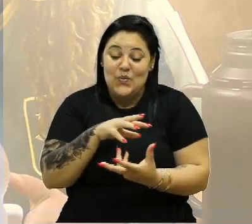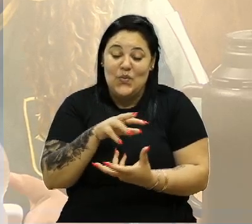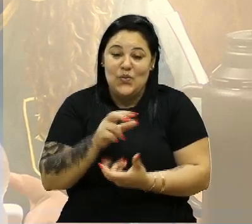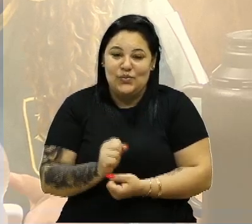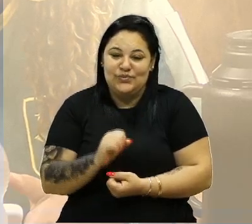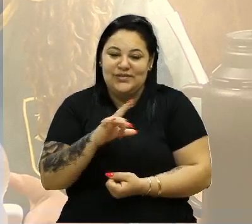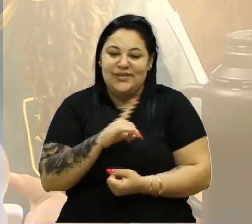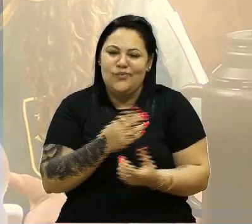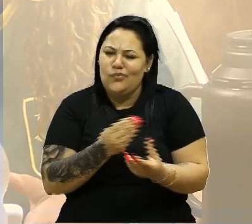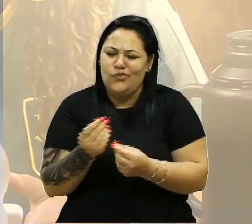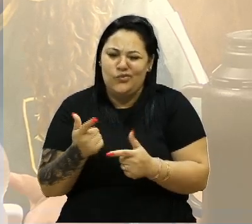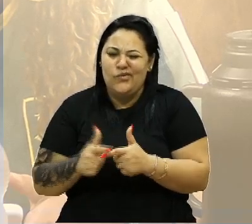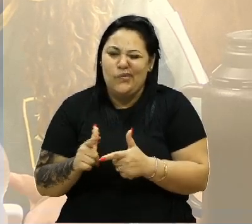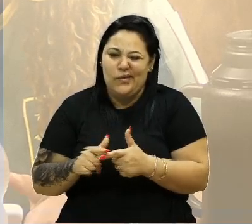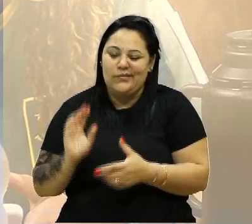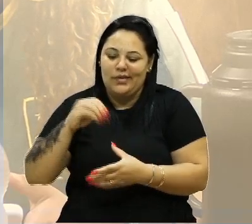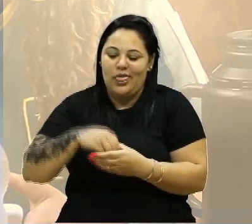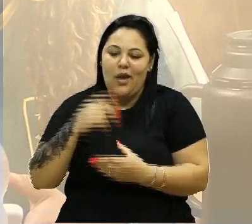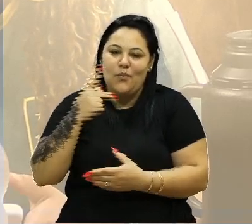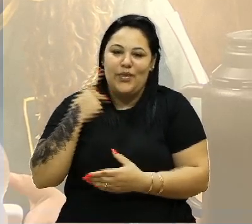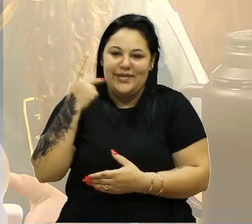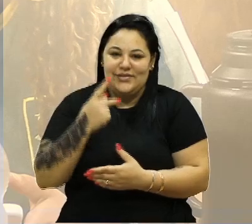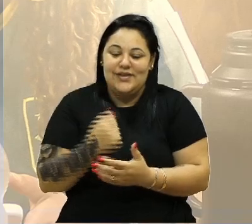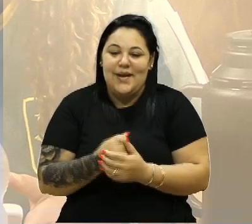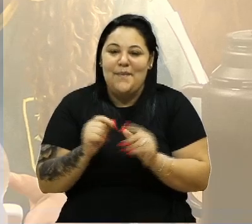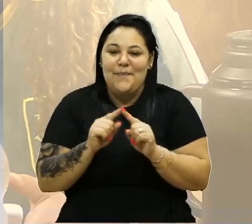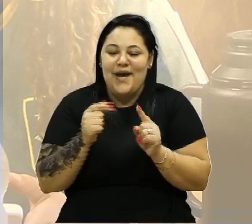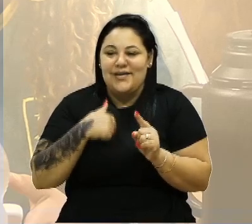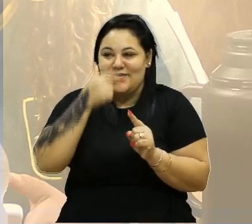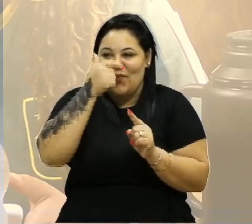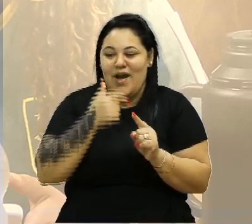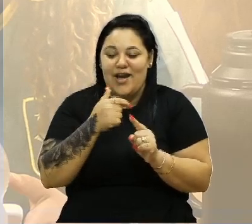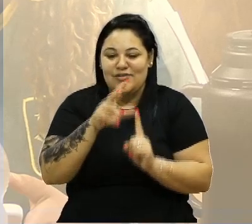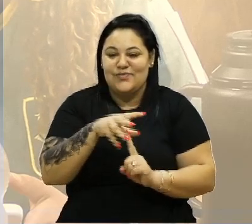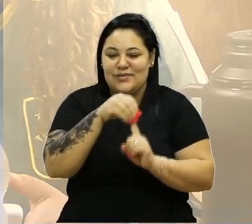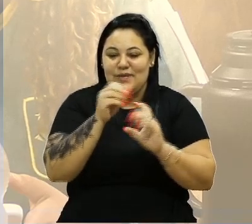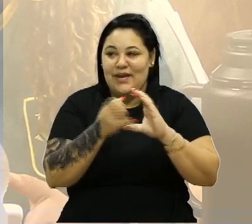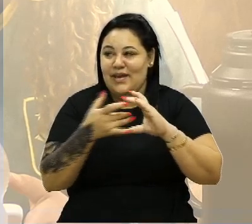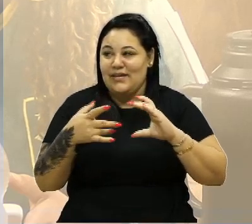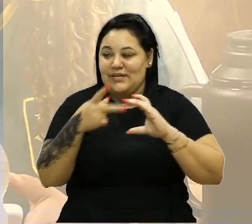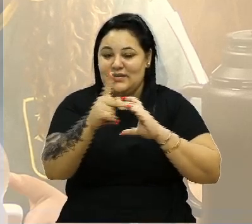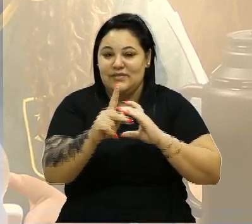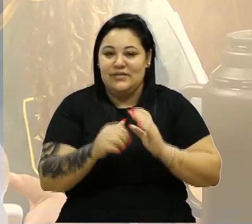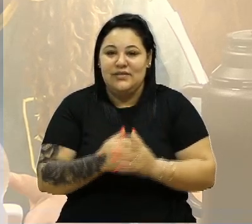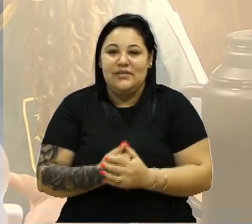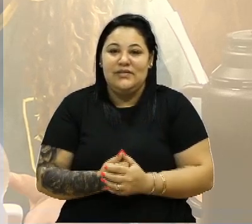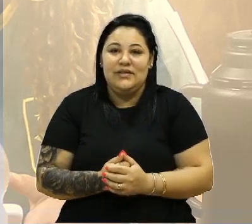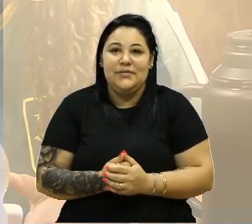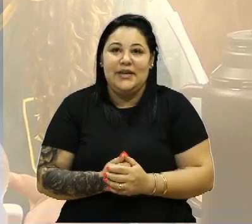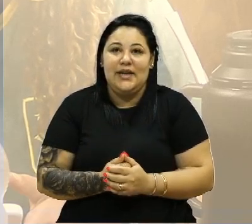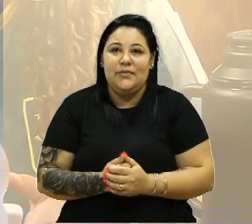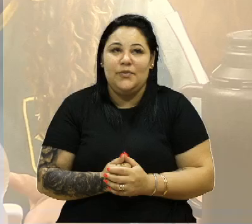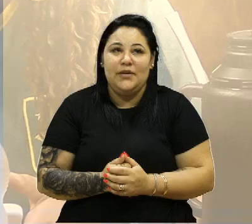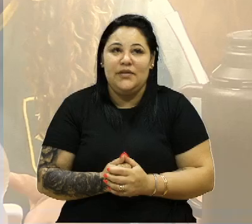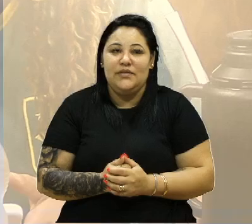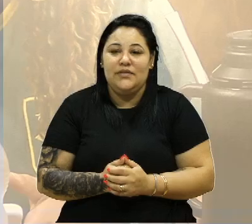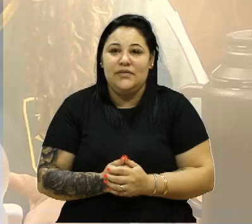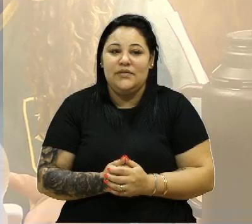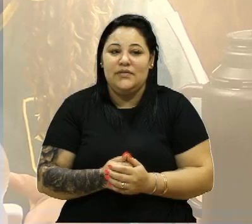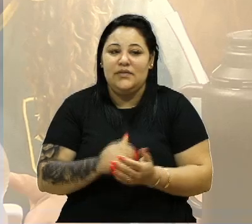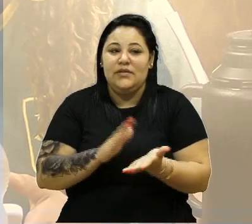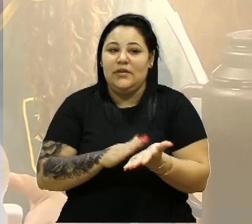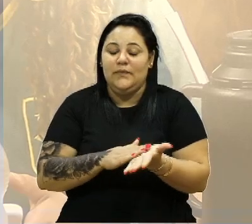entruncado que a gente vive da política. Mas acho que essas são suas características. Às vezes o senhor é muito cobrado pela sua base, mas,